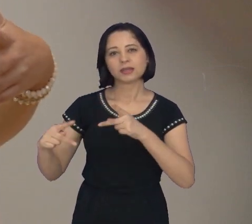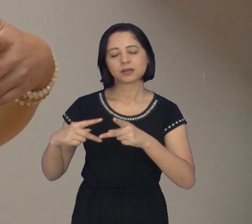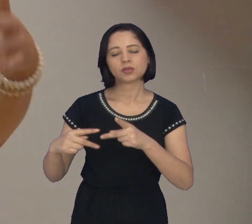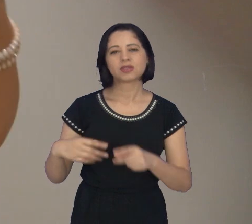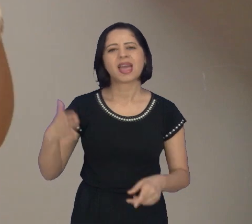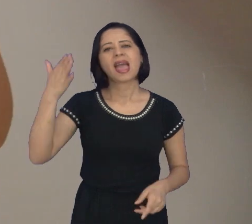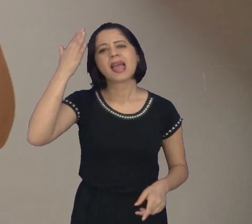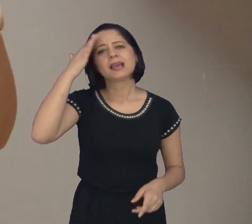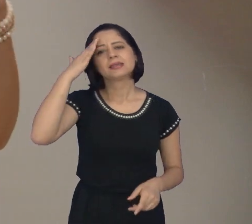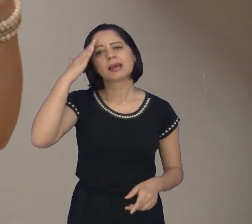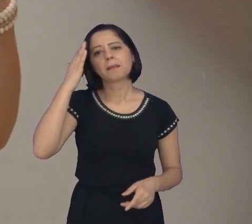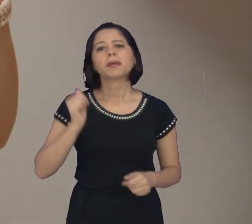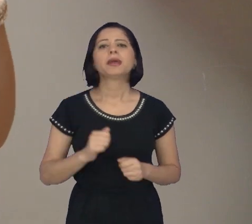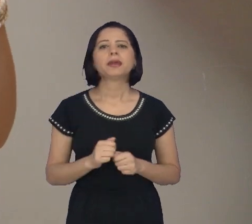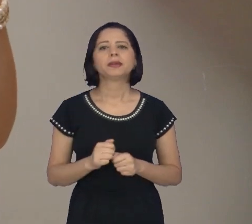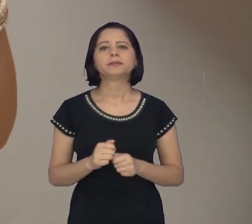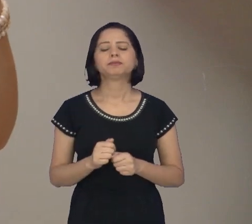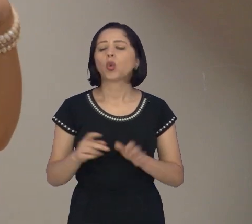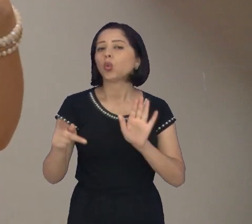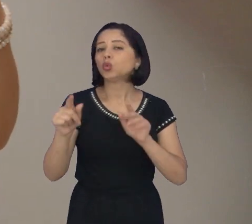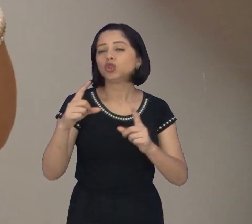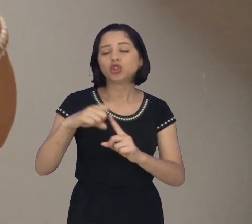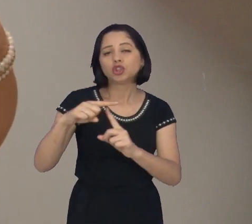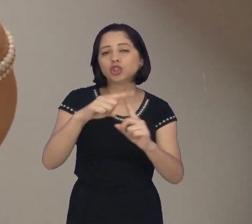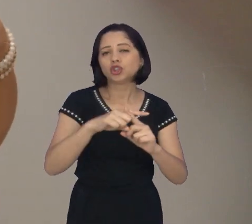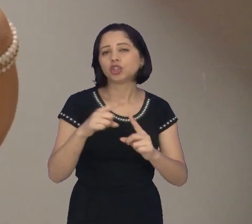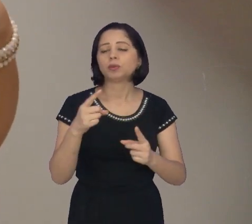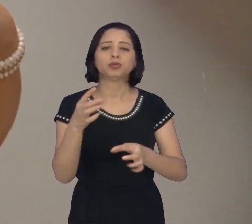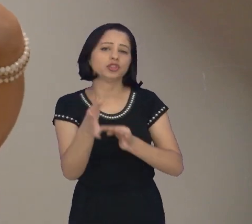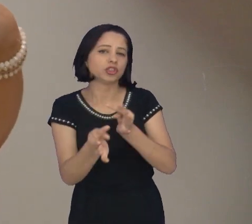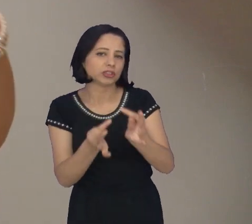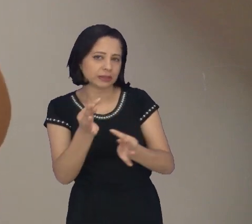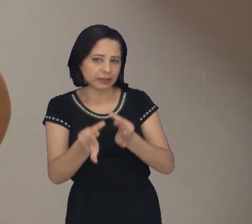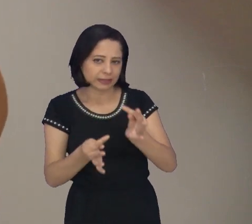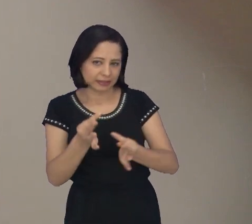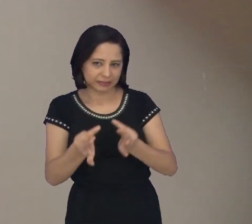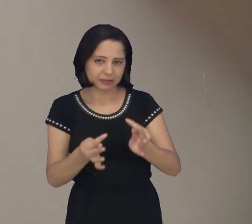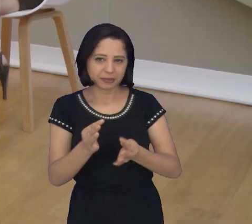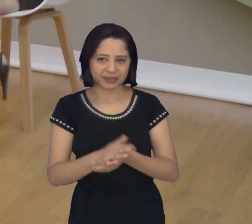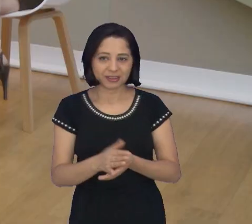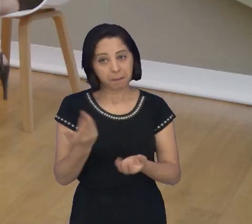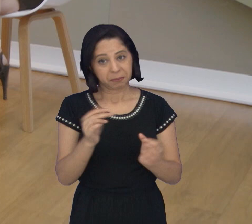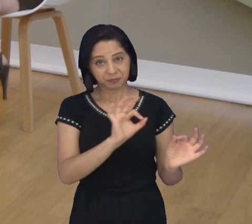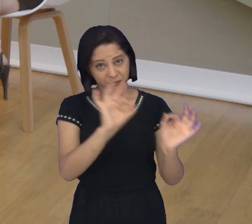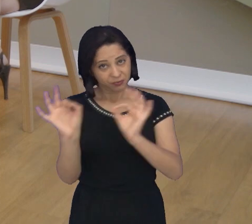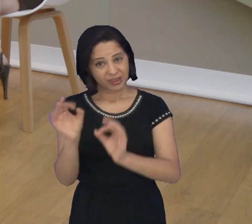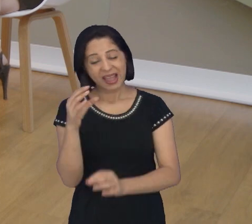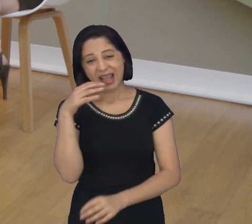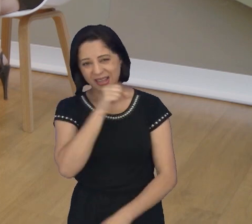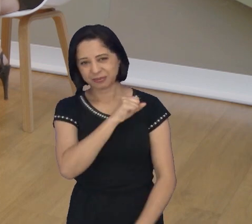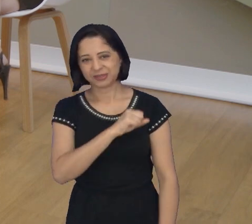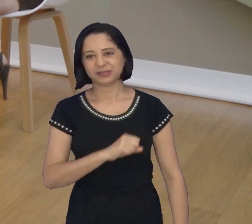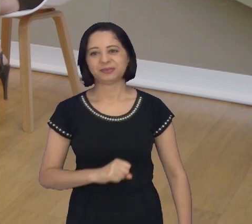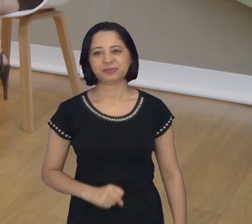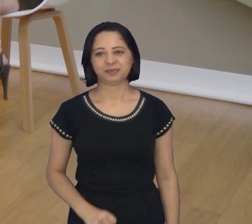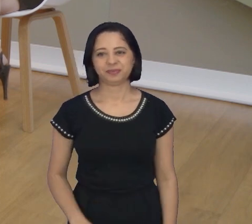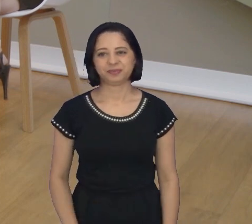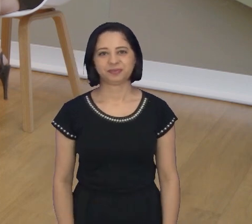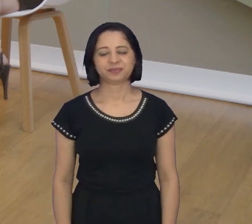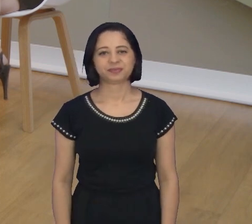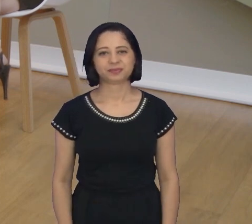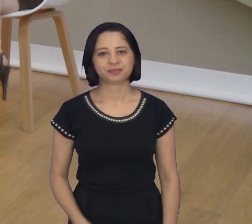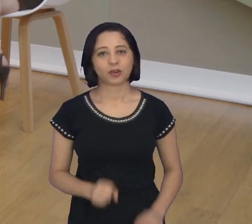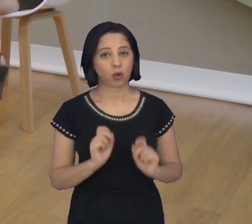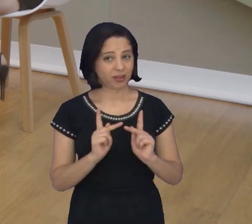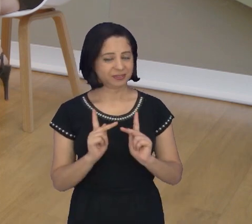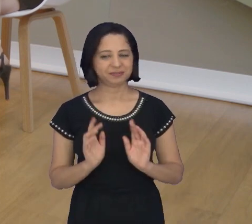são os serviços realizados na nossa cidade para as mulheres da nossa cidade. Então, vamos conferir rapidinho, a gente já volta a falar do climatério, tudo bem?